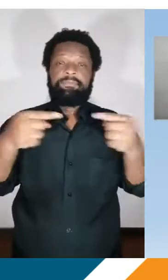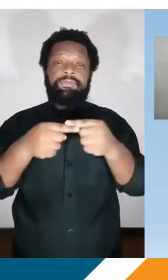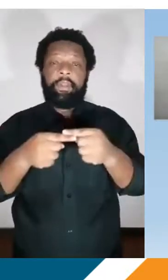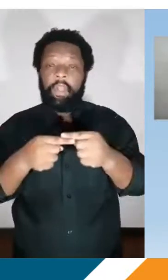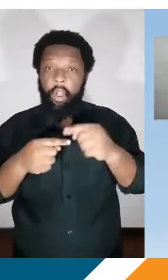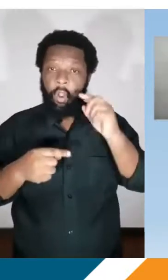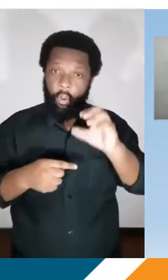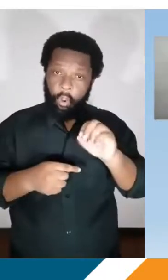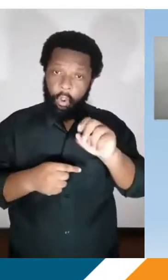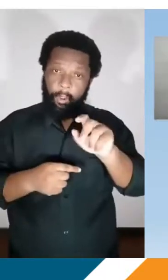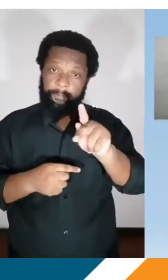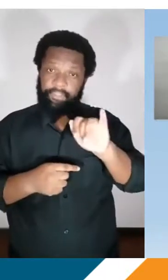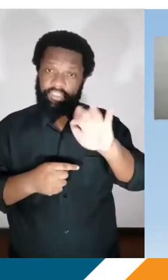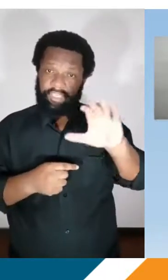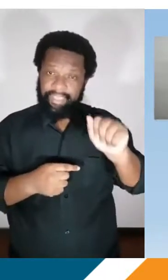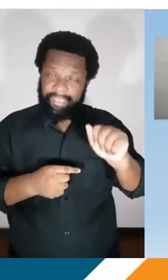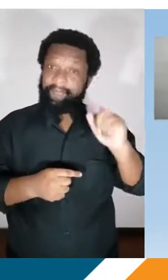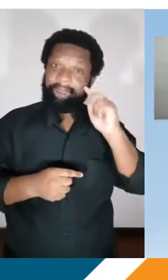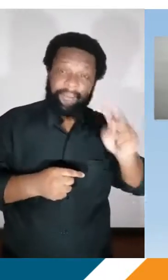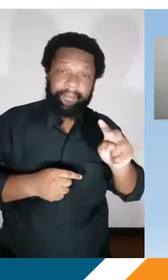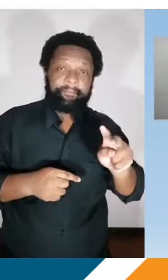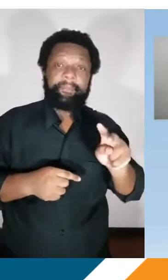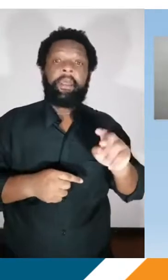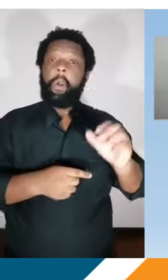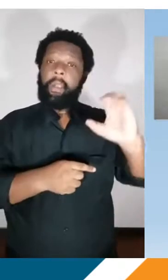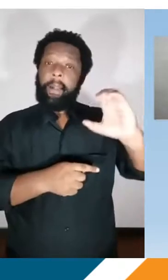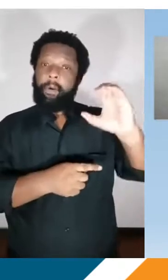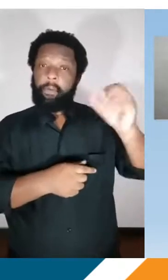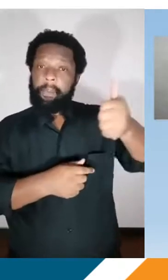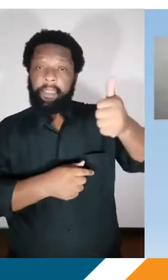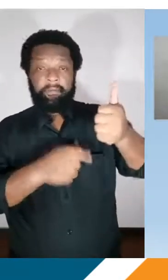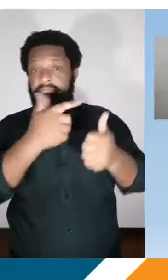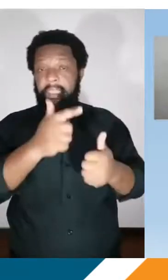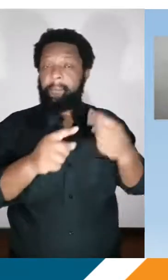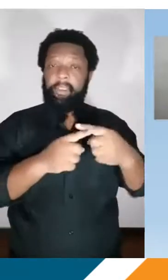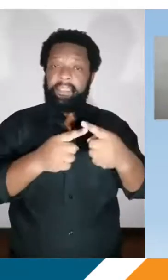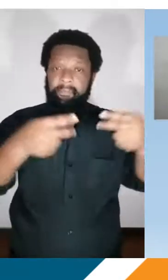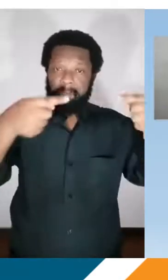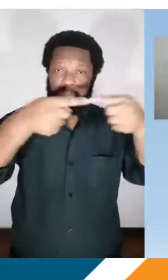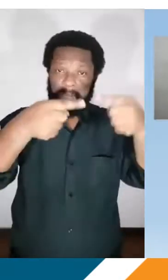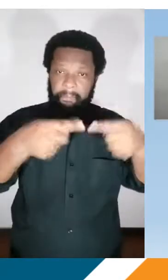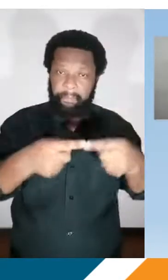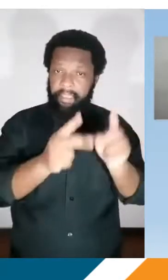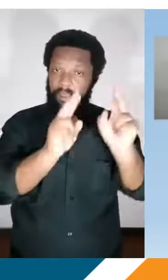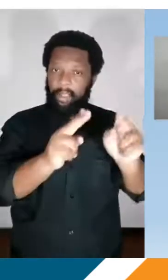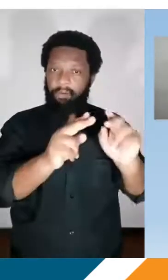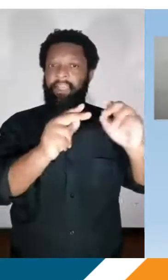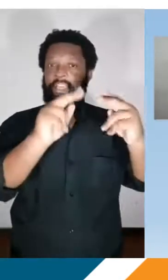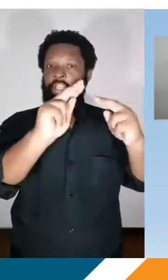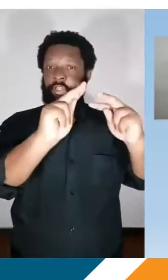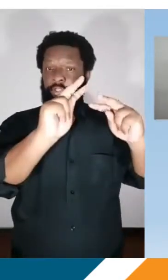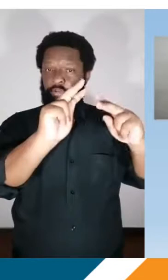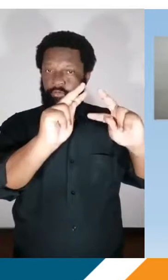a isomeria óptica, eu tenho que ver se há um carbono quiral, lembra? É enantiômero. No primeiro carbono não tem como, porque você tem 3 ligantes iguais, hidrogênio, não